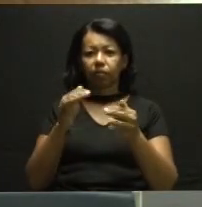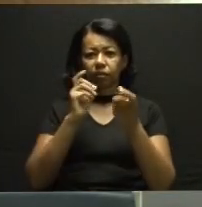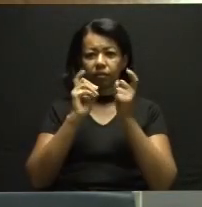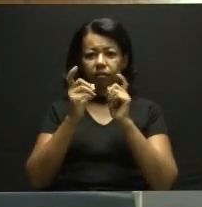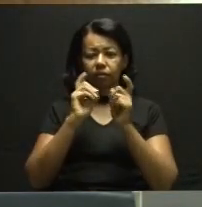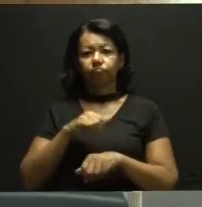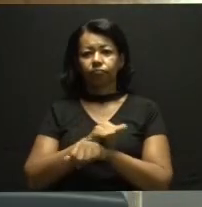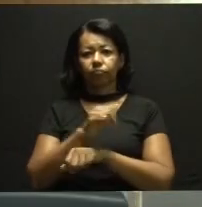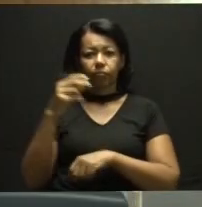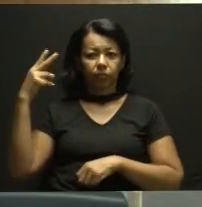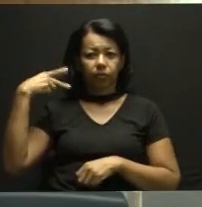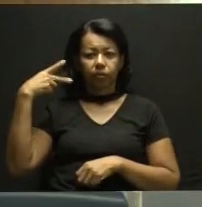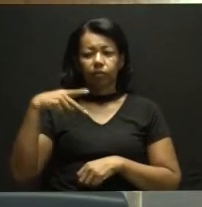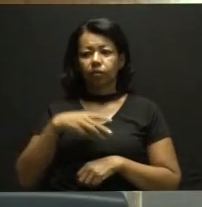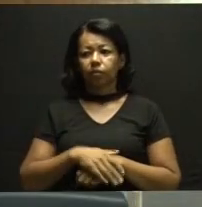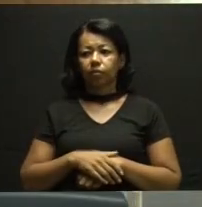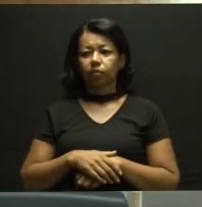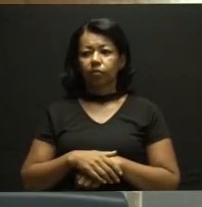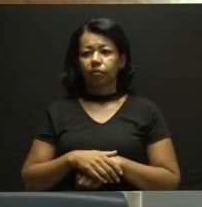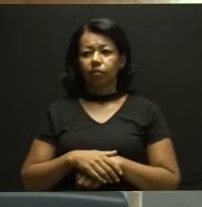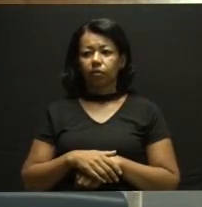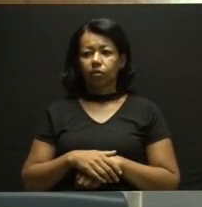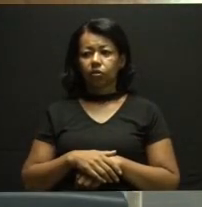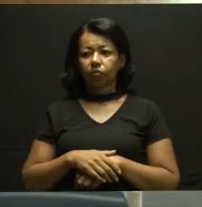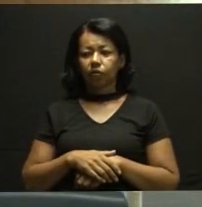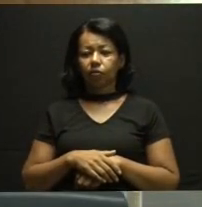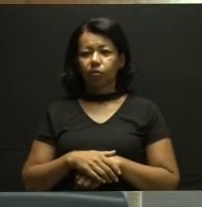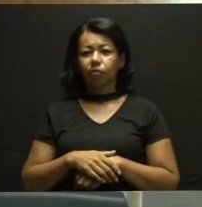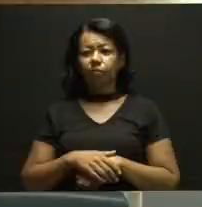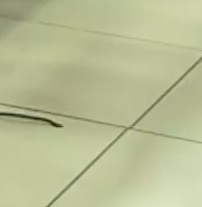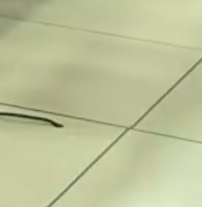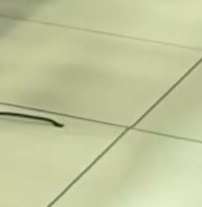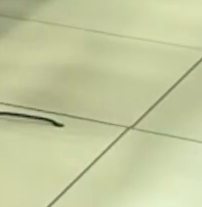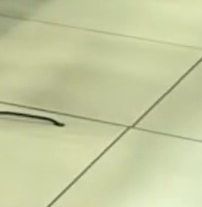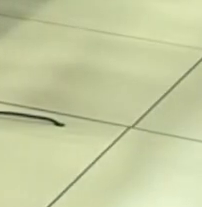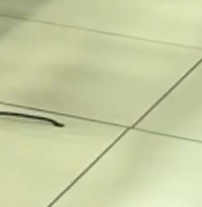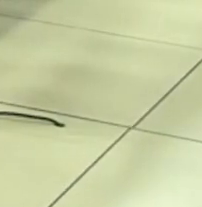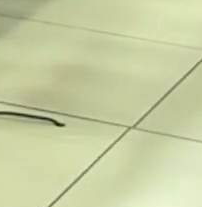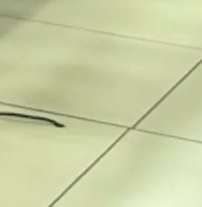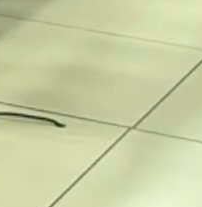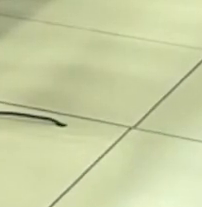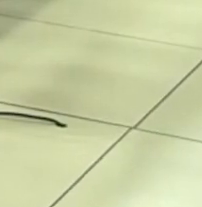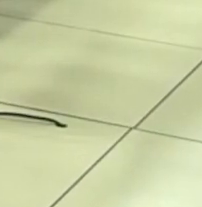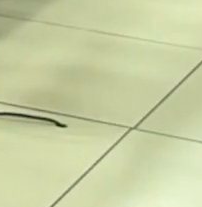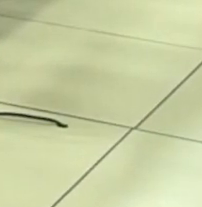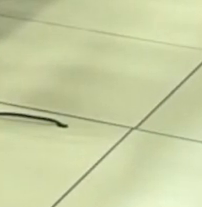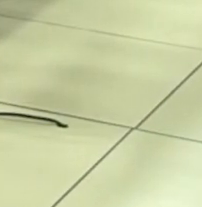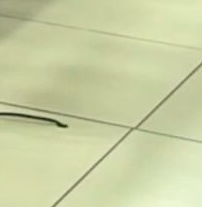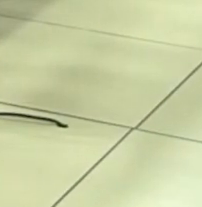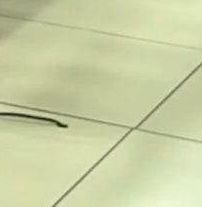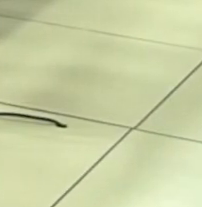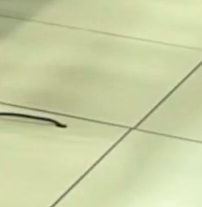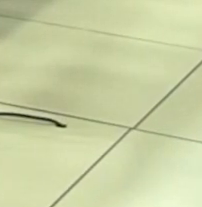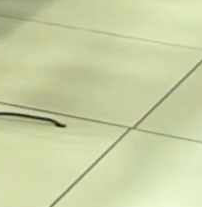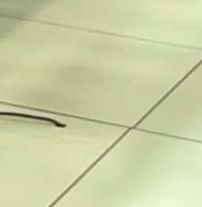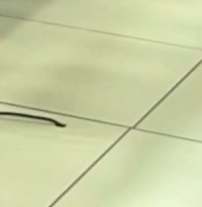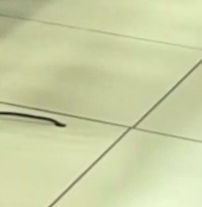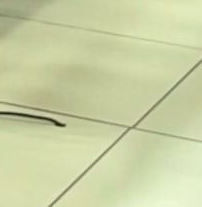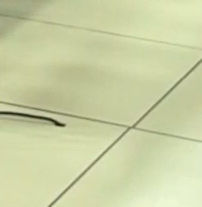por falta de quórum as bancadas do psb psdb e psd pt